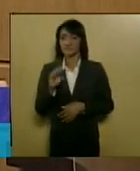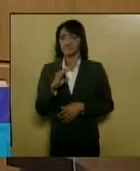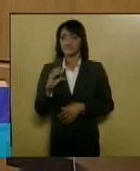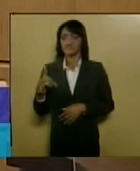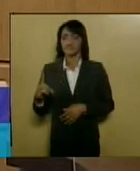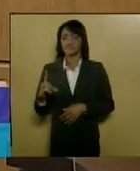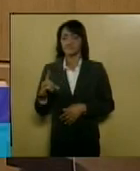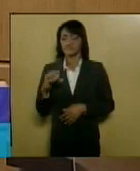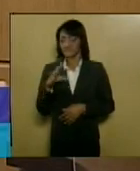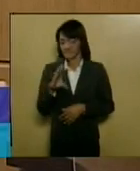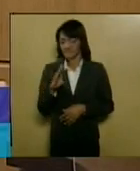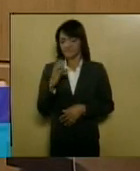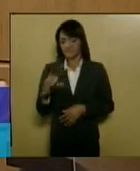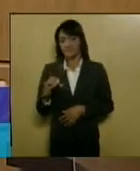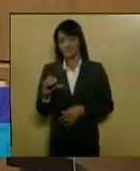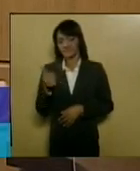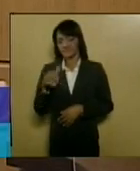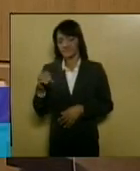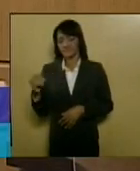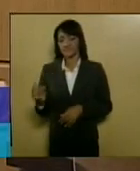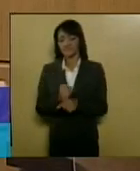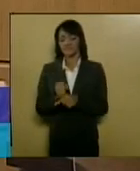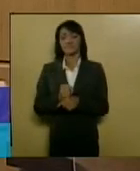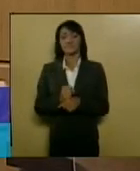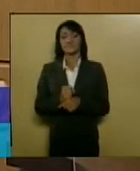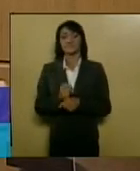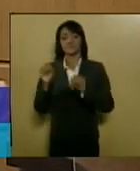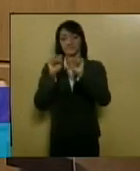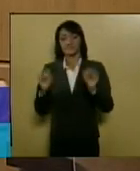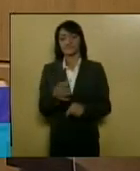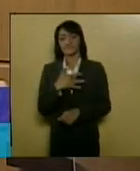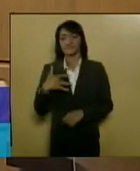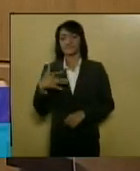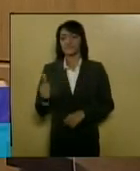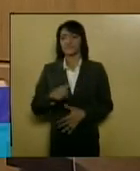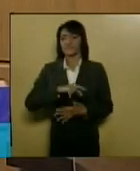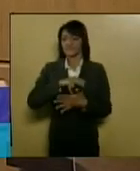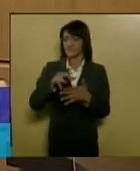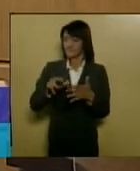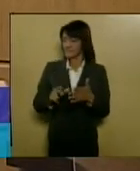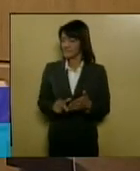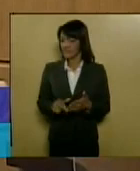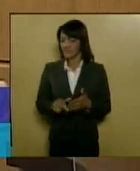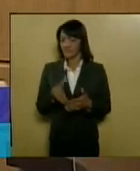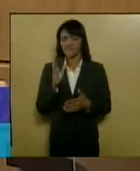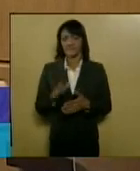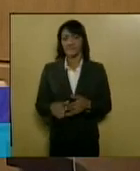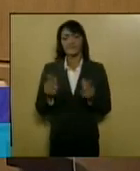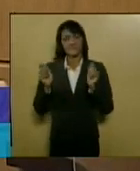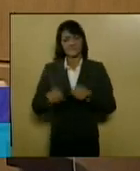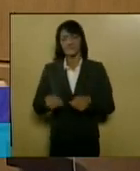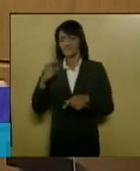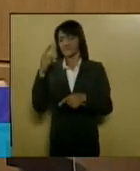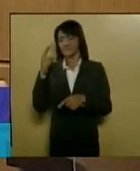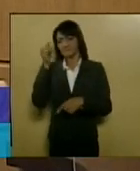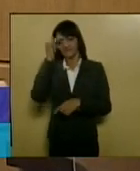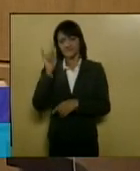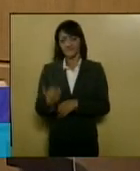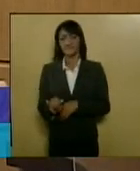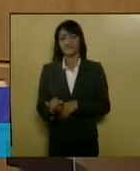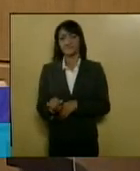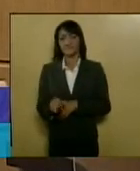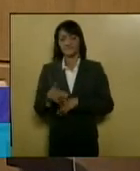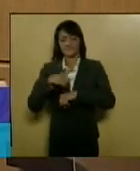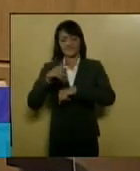anos. Quer seja no tocante à saúde pública, diversas missões, quer seja o combate à dengue, onde o Exército Brasileiro